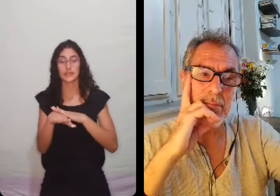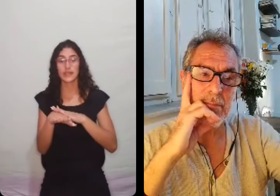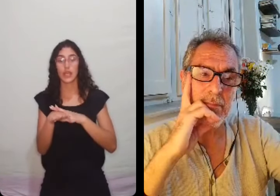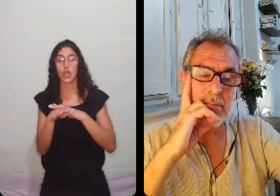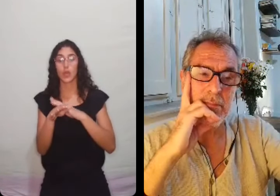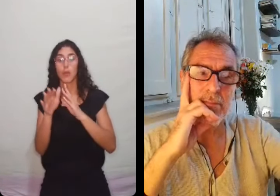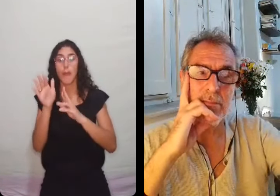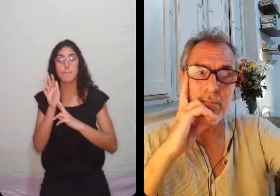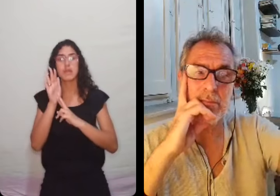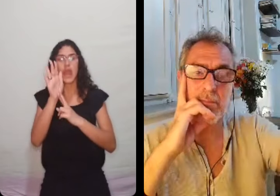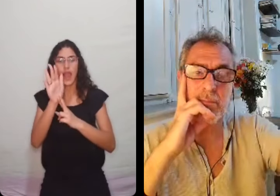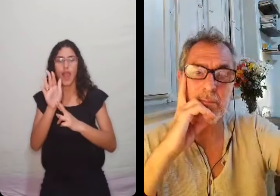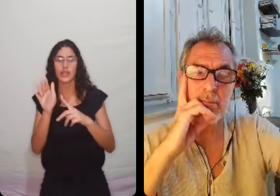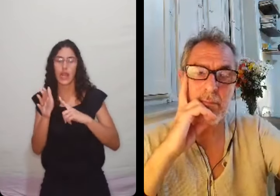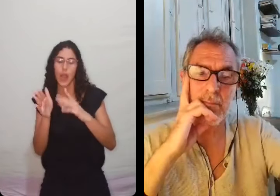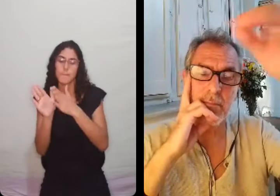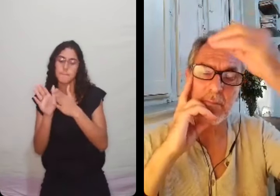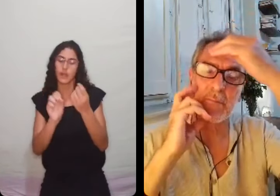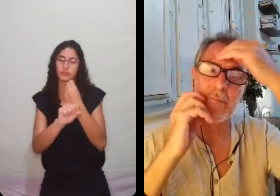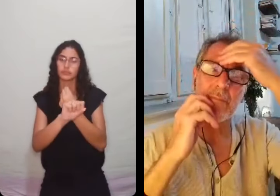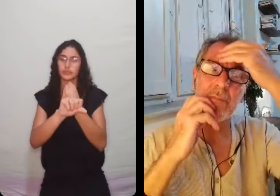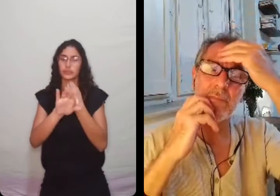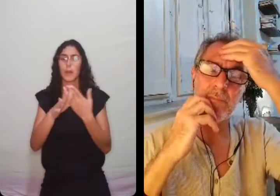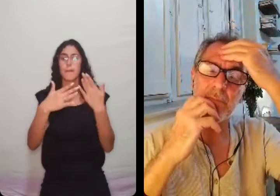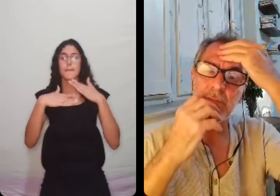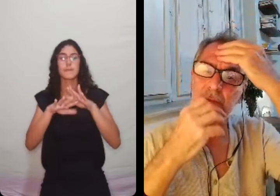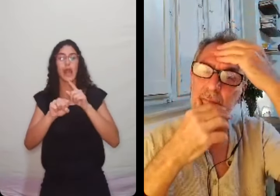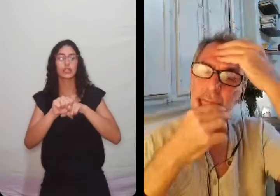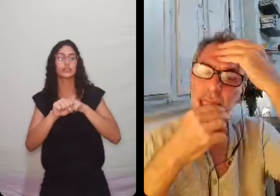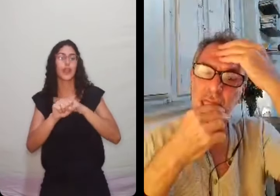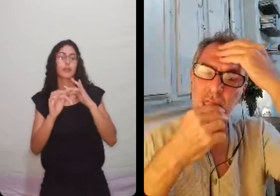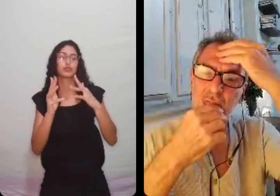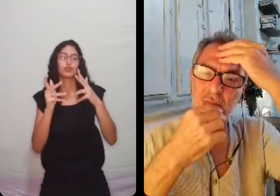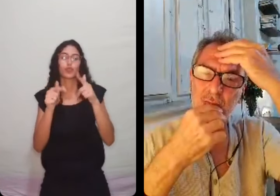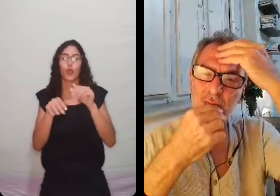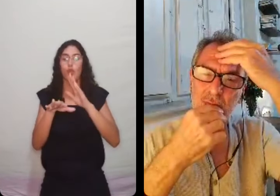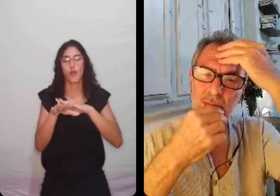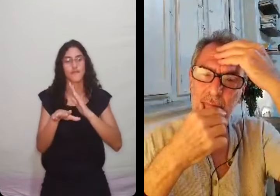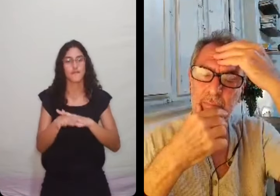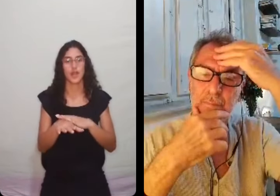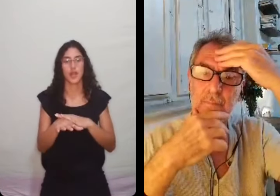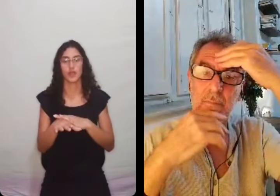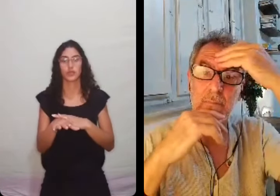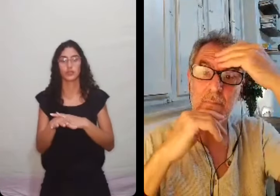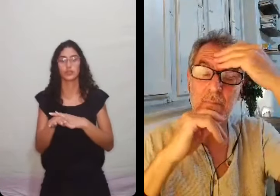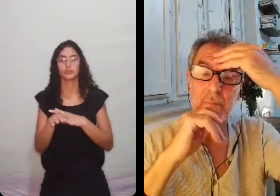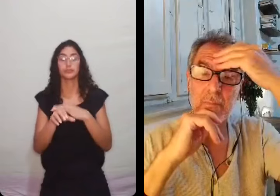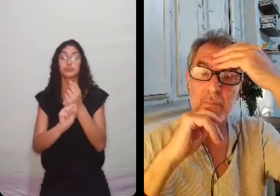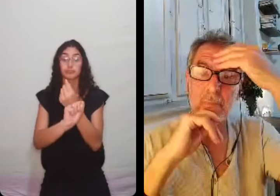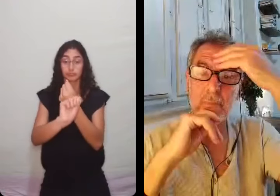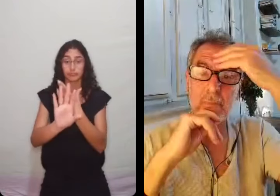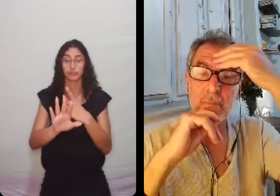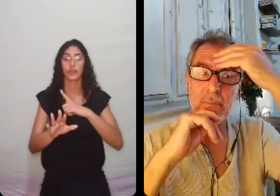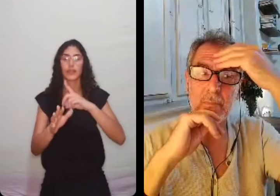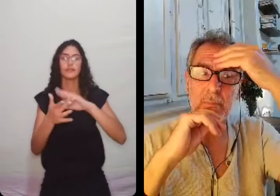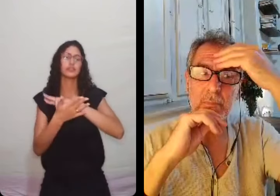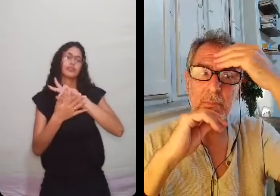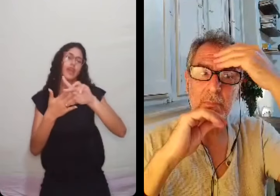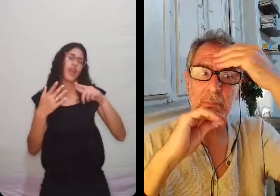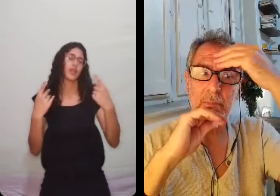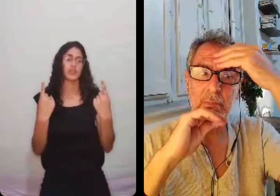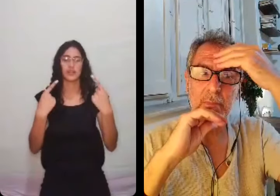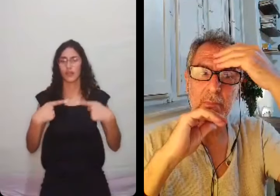temporada virtual, mas foi o tempo todo criado virtualmente. Então, tiveram muitos desafios, né? Desafios